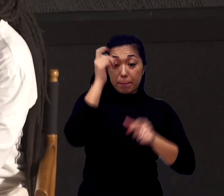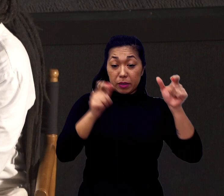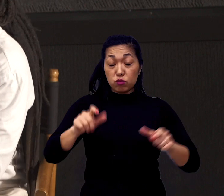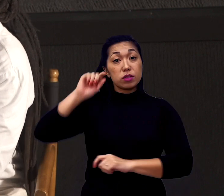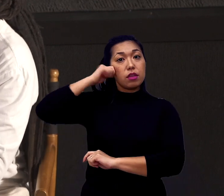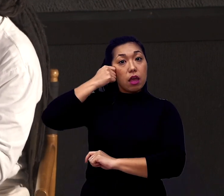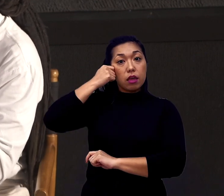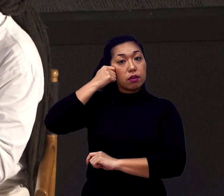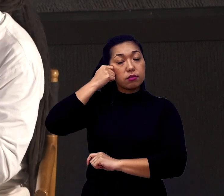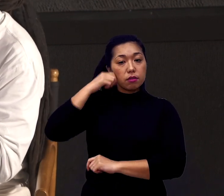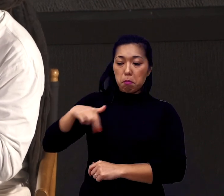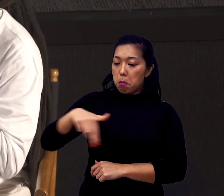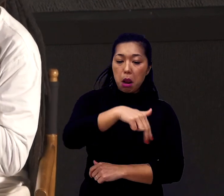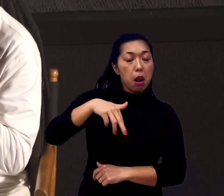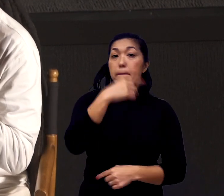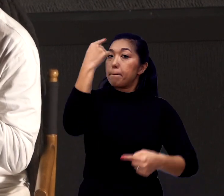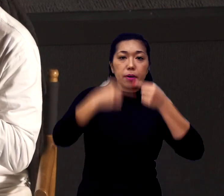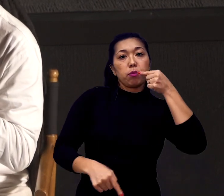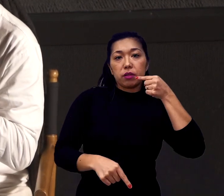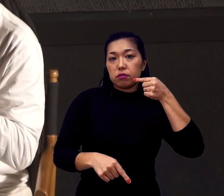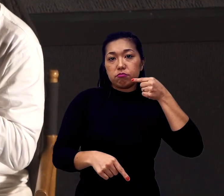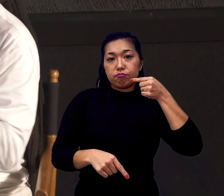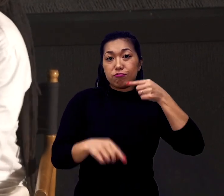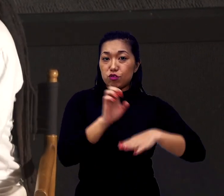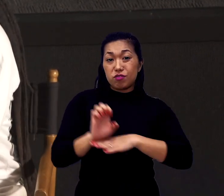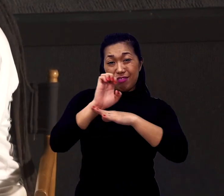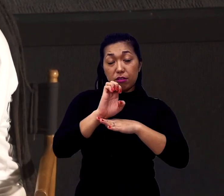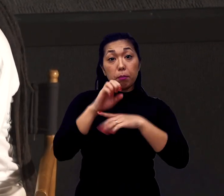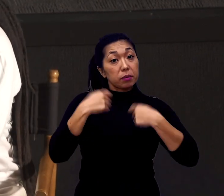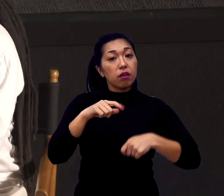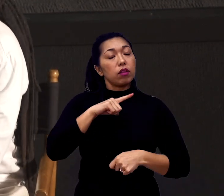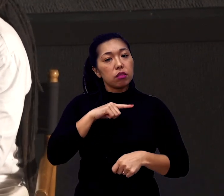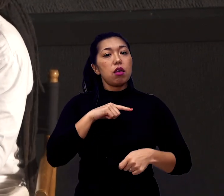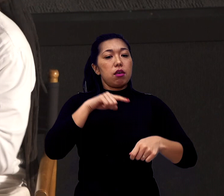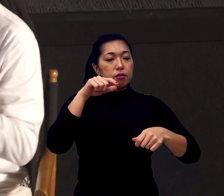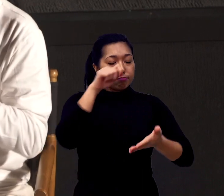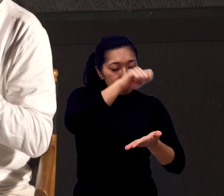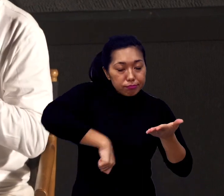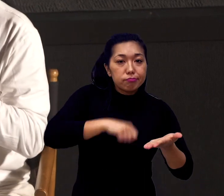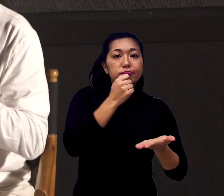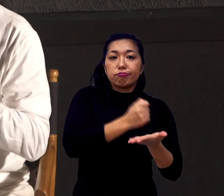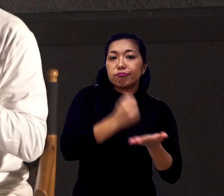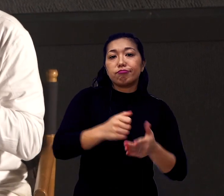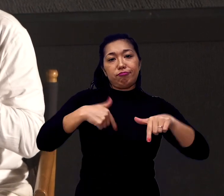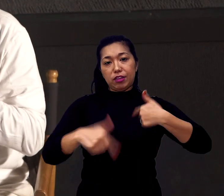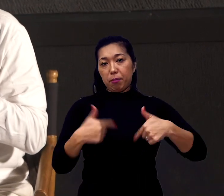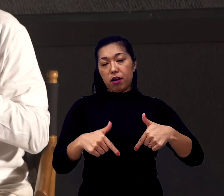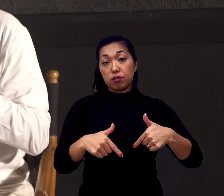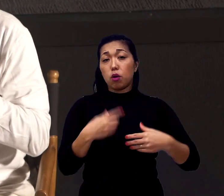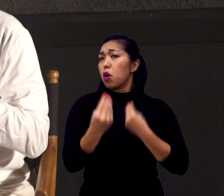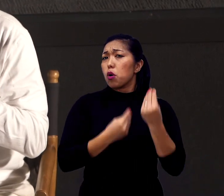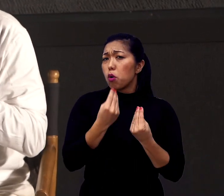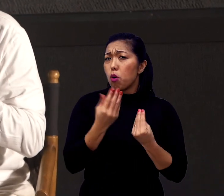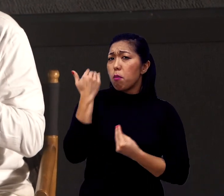andar dentro da Louisiana, dentro de Nova Orleans, se não tivesse um trabalho e emprego. Mas como dar trabalho e emprego